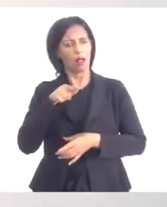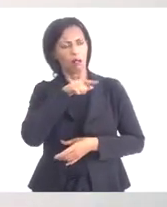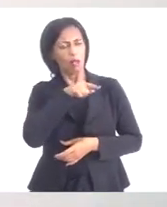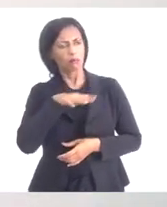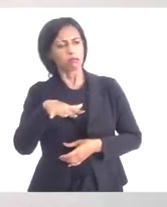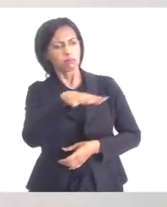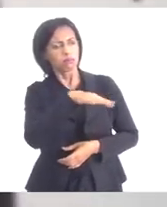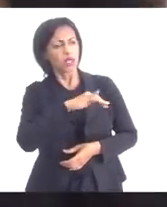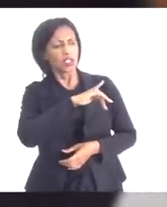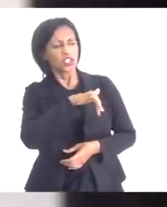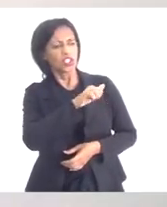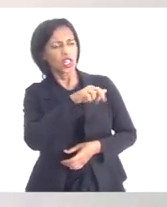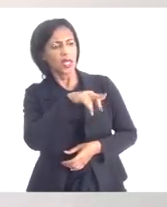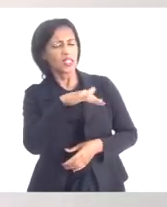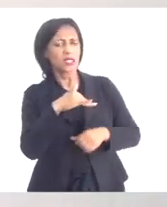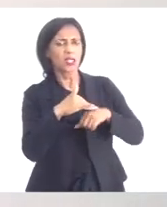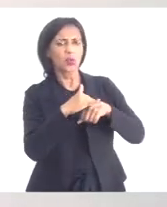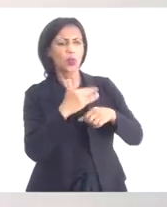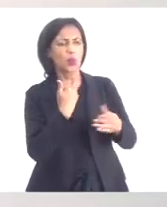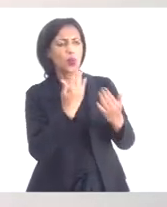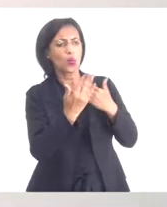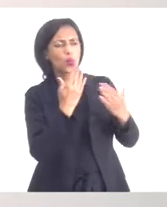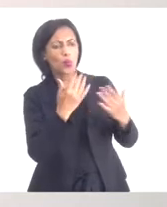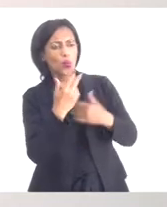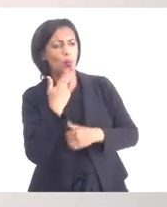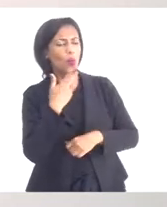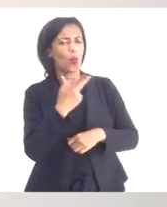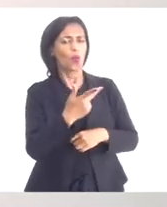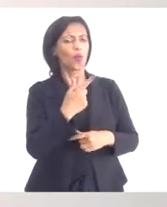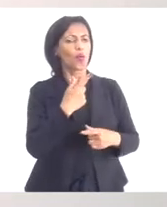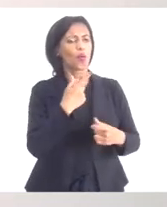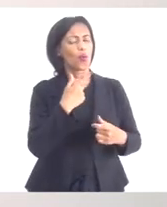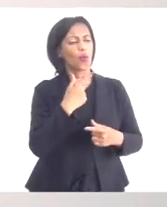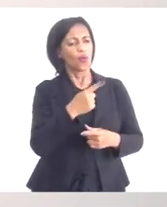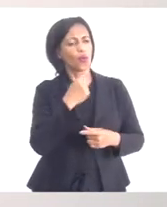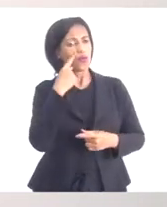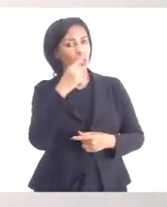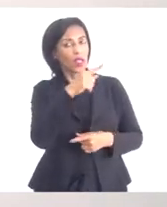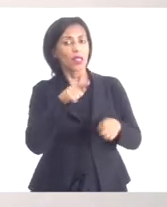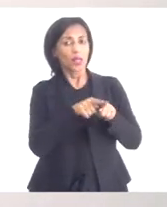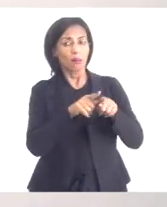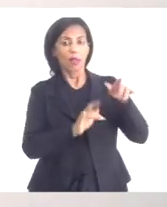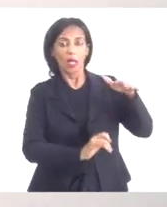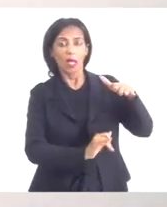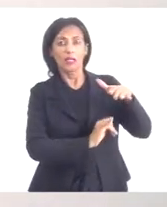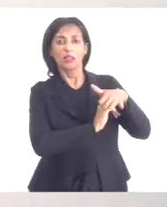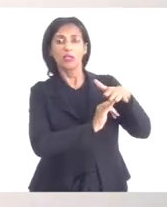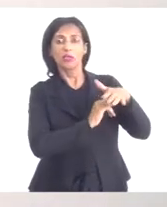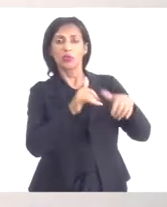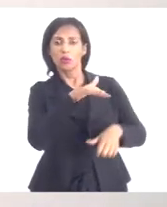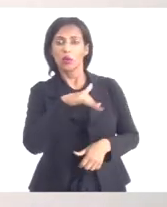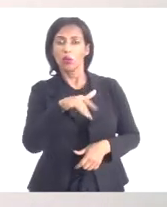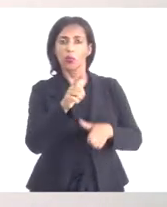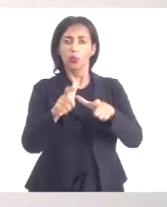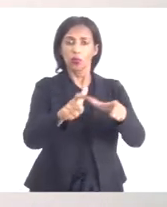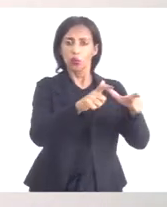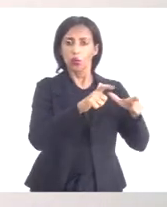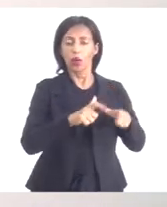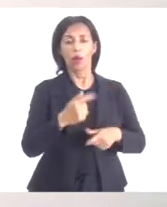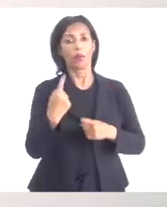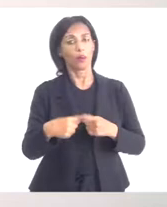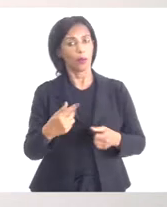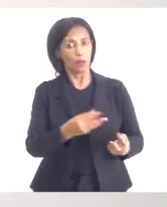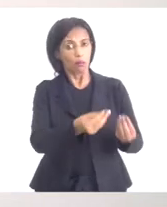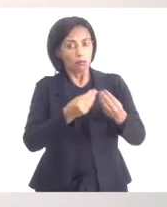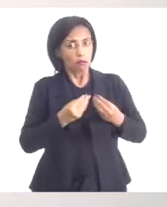Jacarezinho ouvir as famílias ouvir também as instituições ali colocados porque entendemos